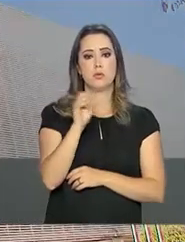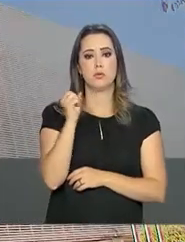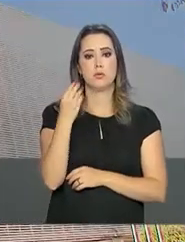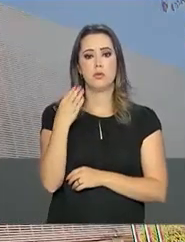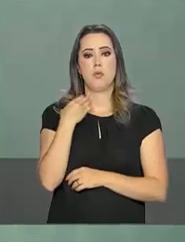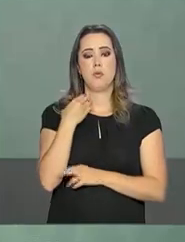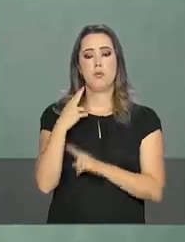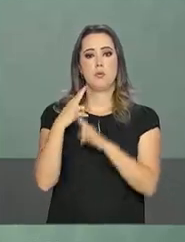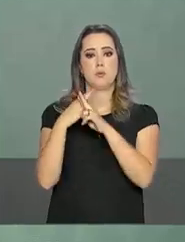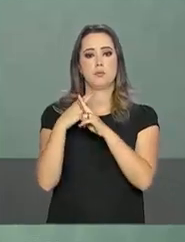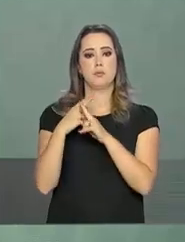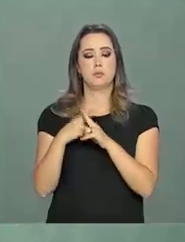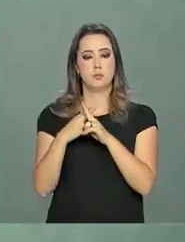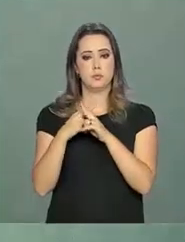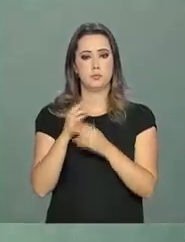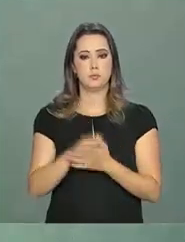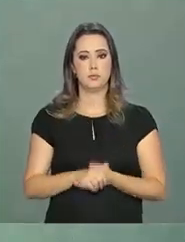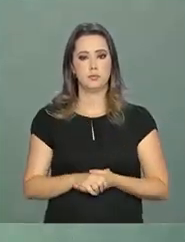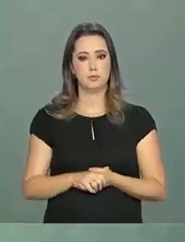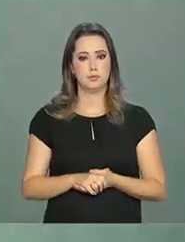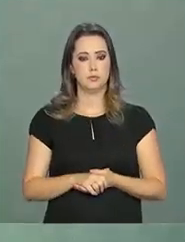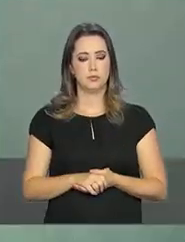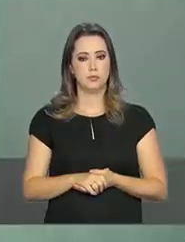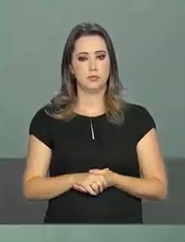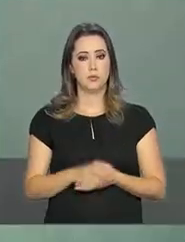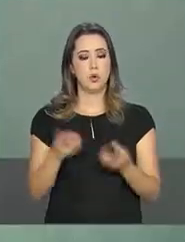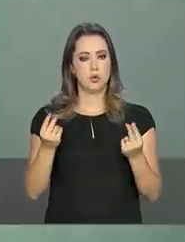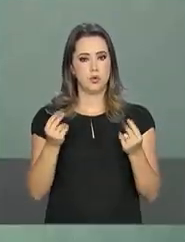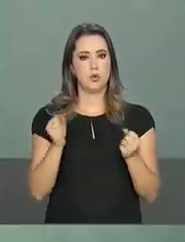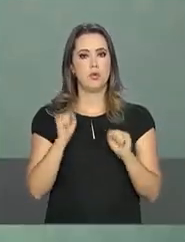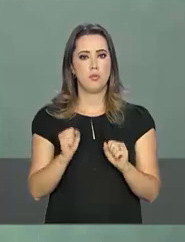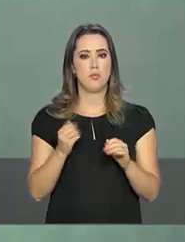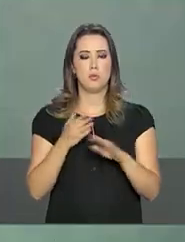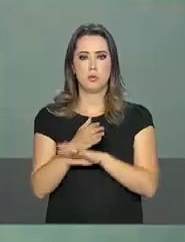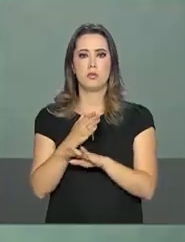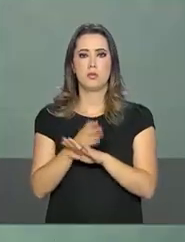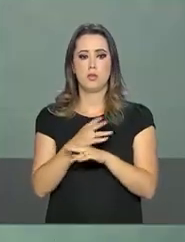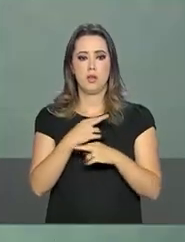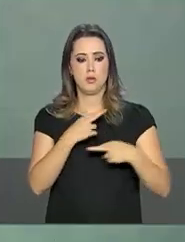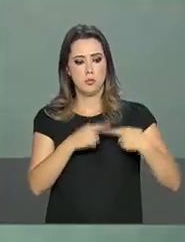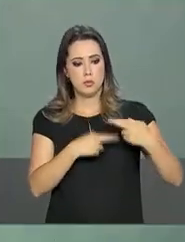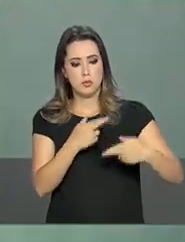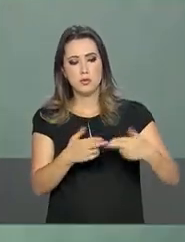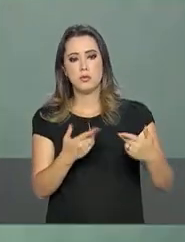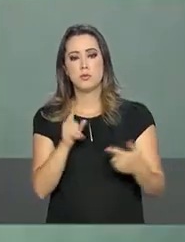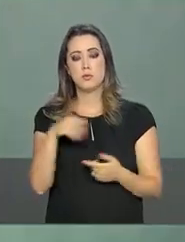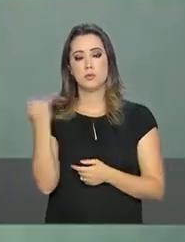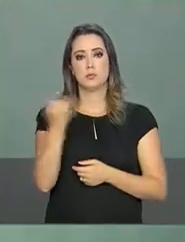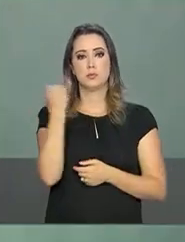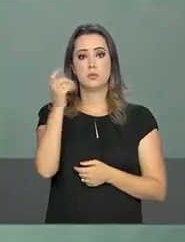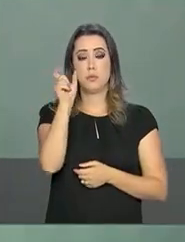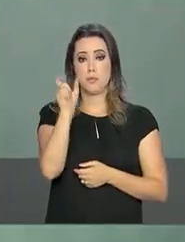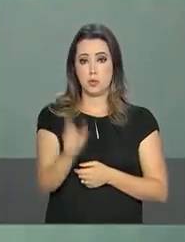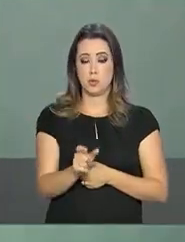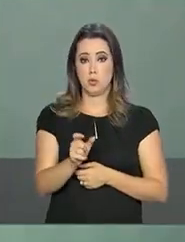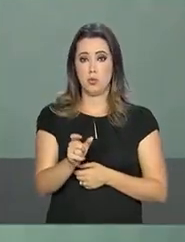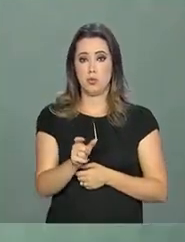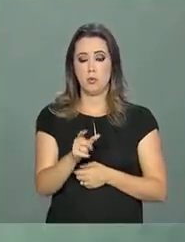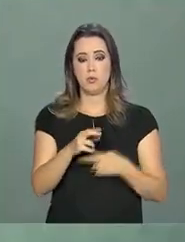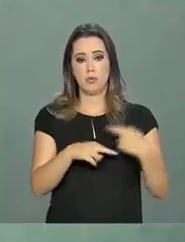federal os recursos podem ser acessados por euros é muito importante que herdeiros